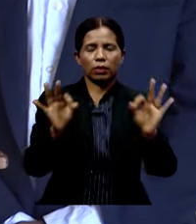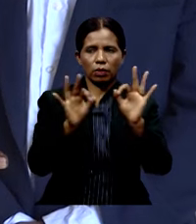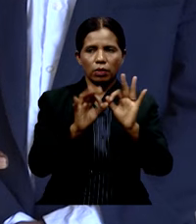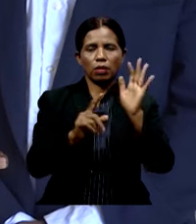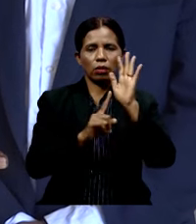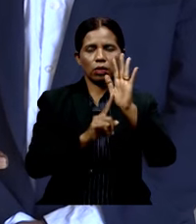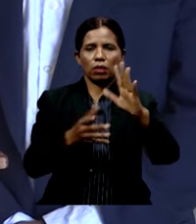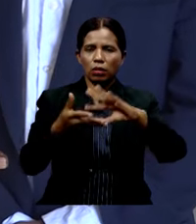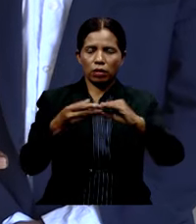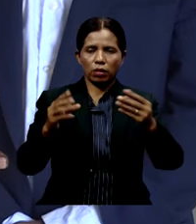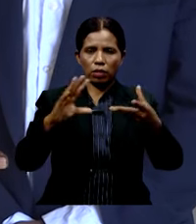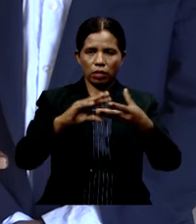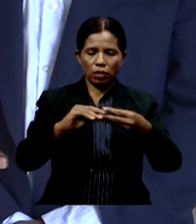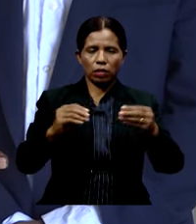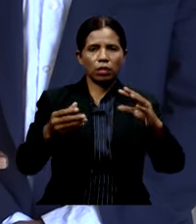tua história